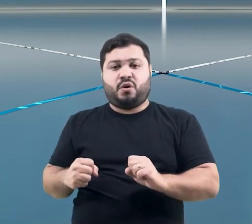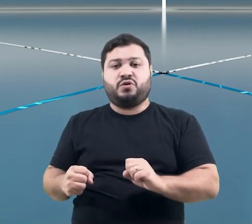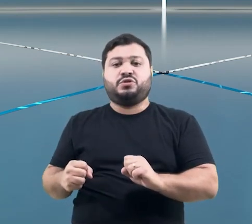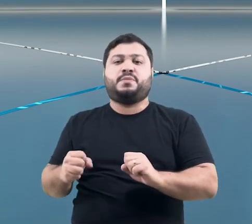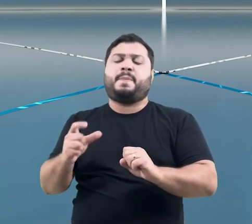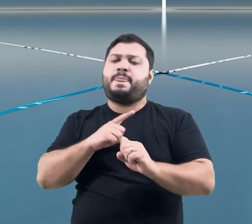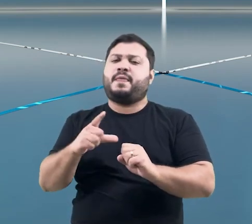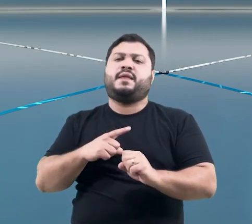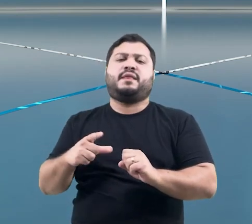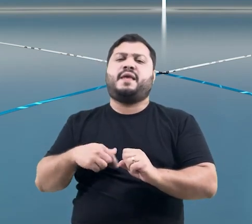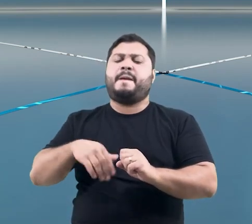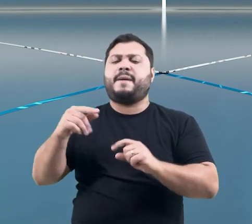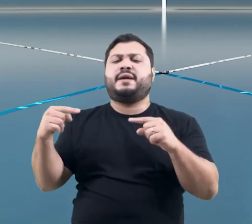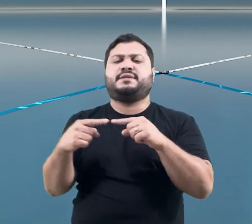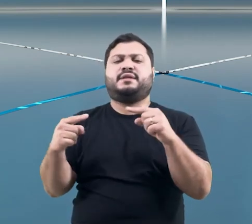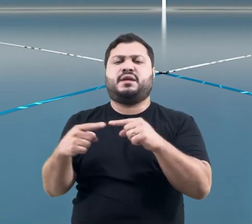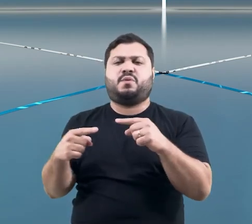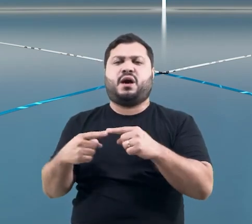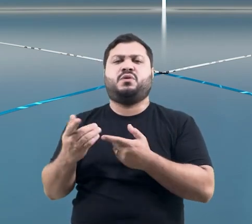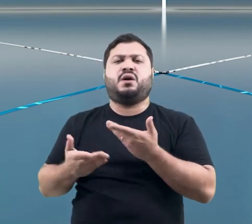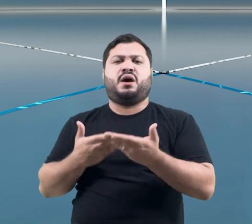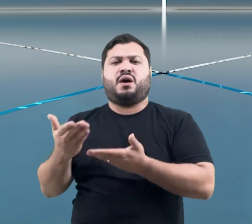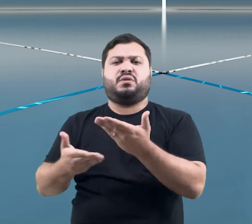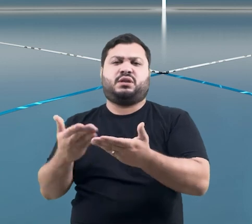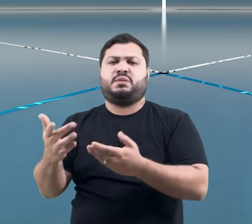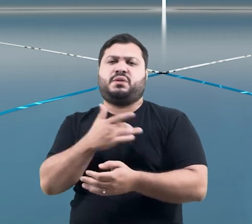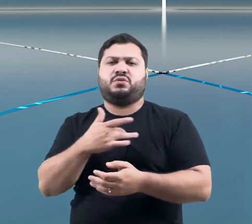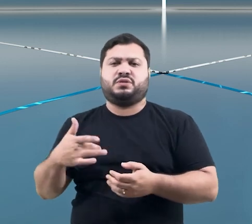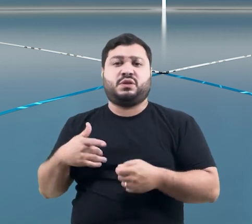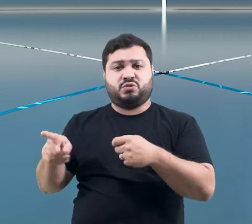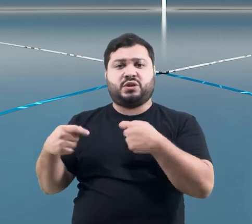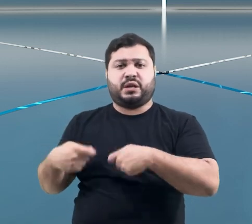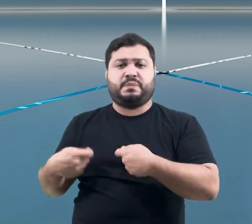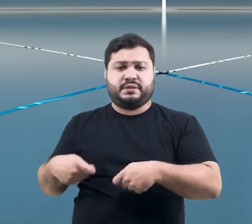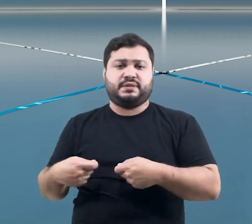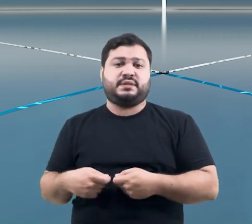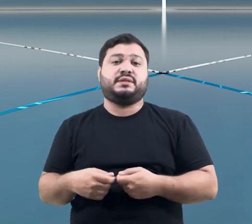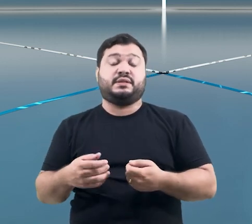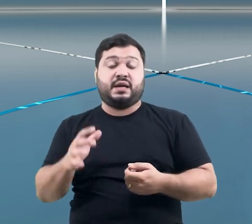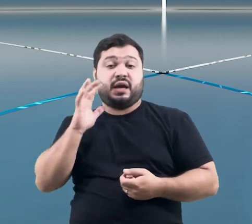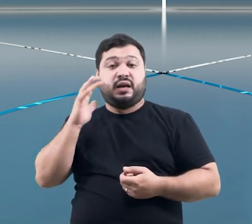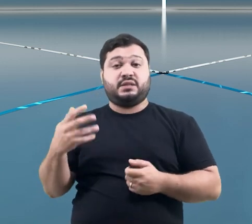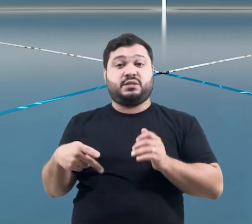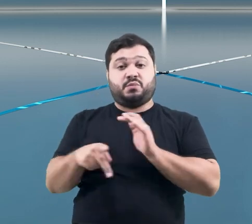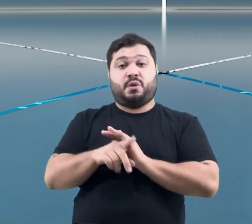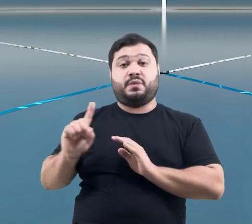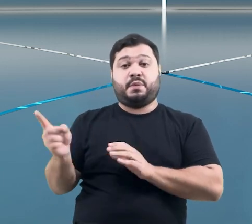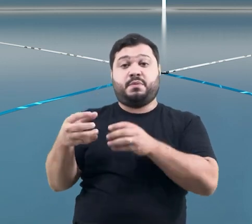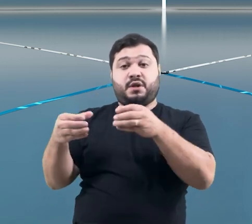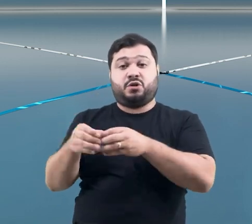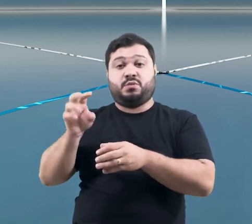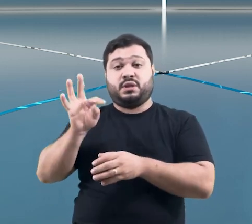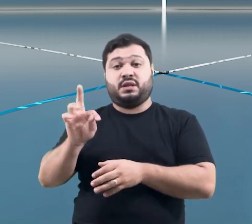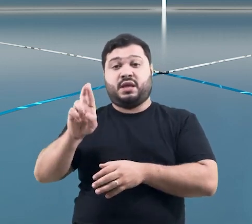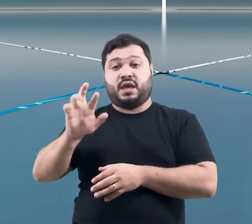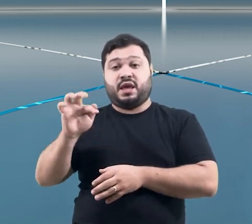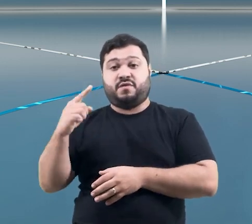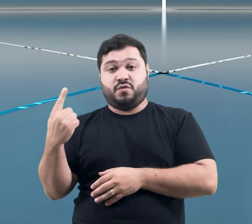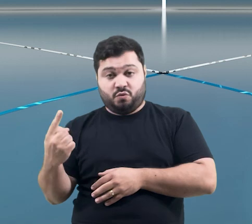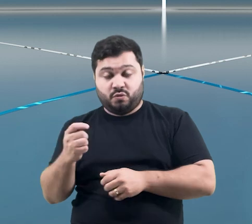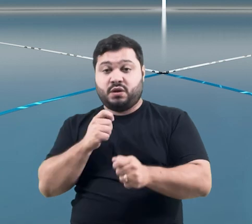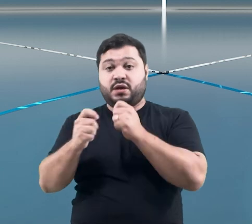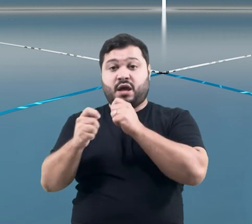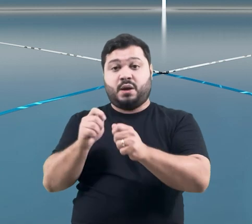filha pode ser submetida de forma mais adequada ao tratamento de saúde de que necessita. A decisão é da primeira turma